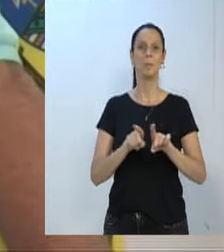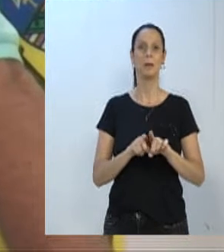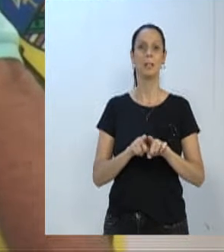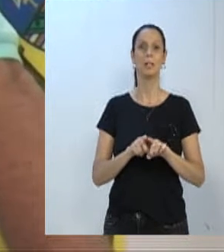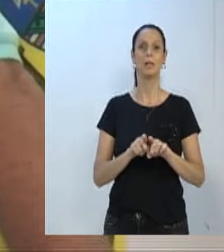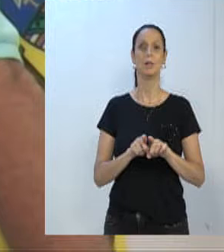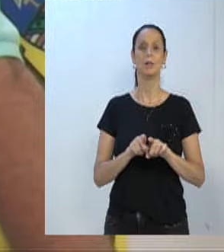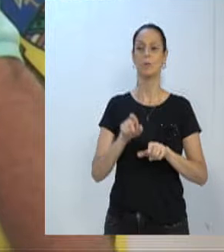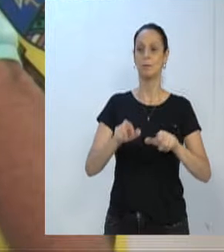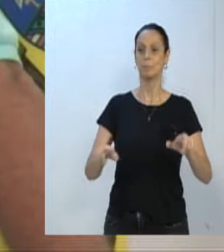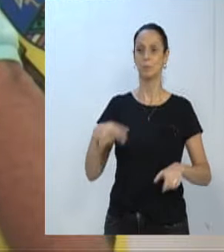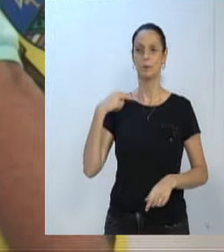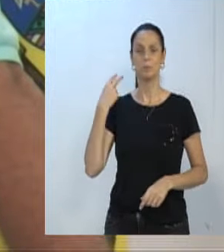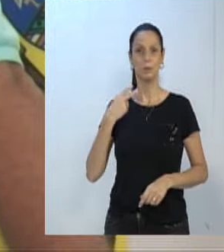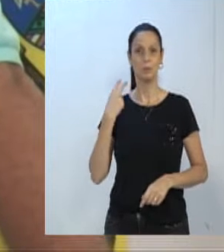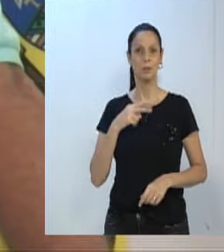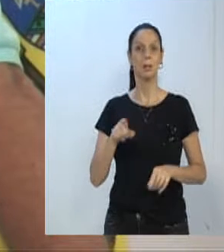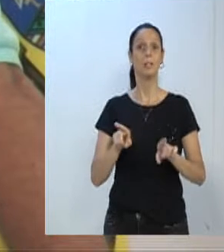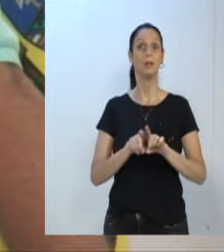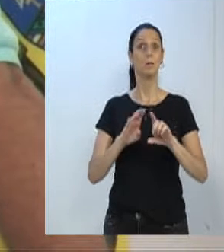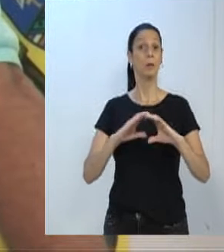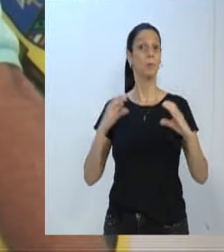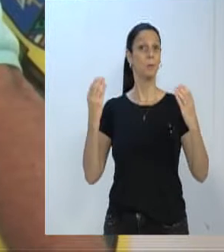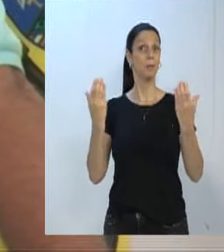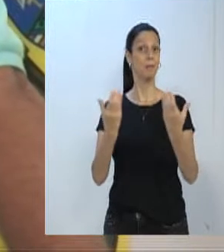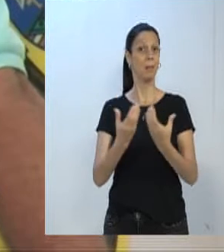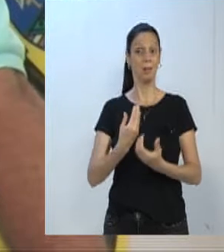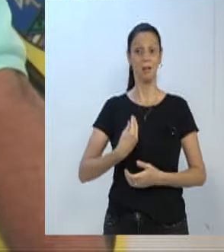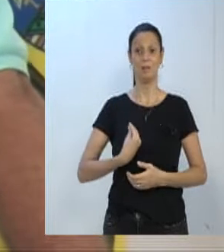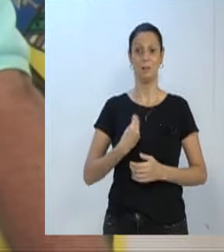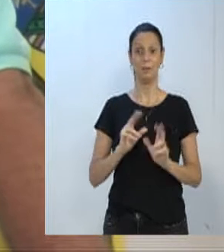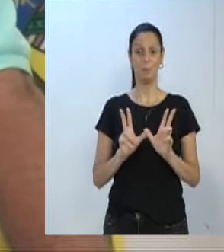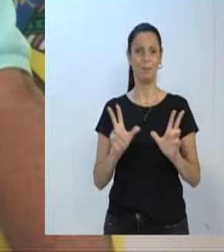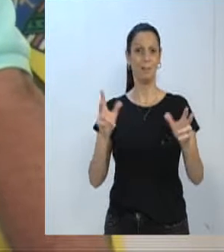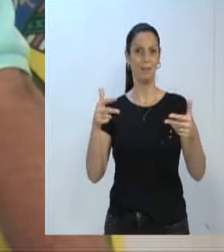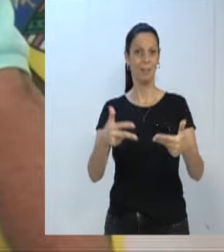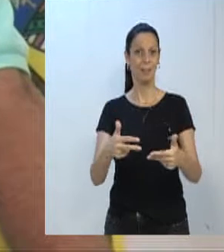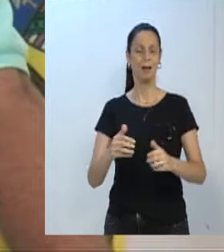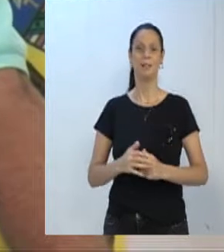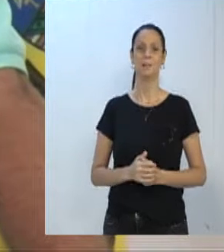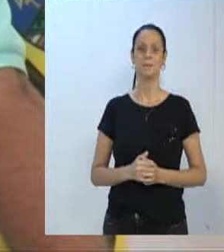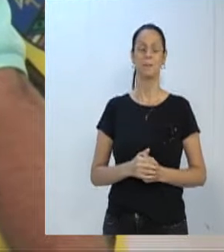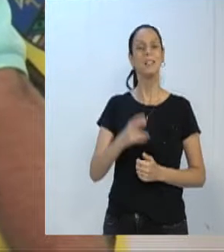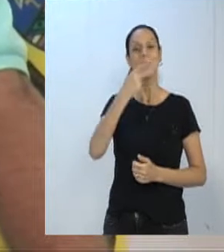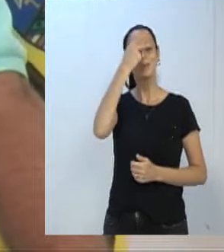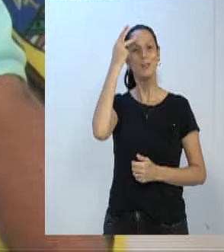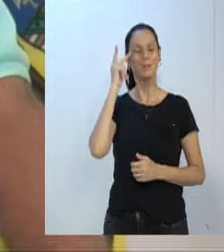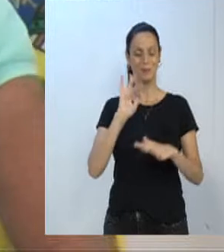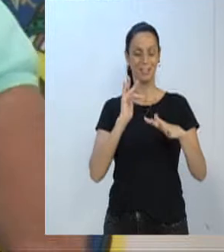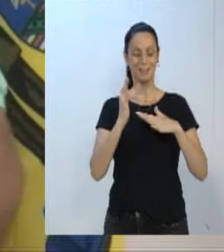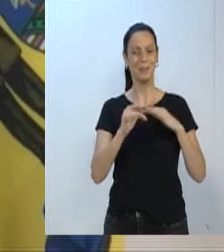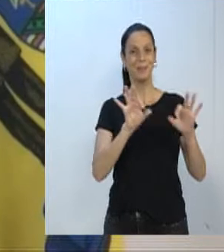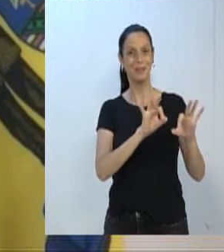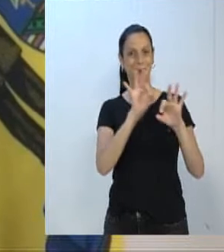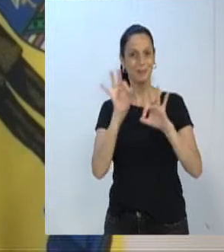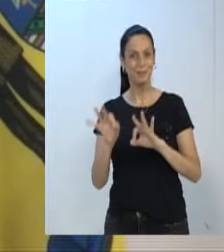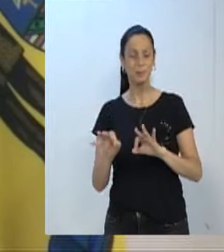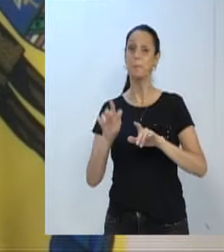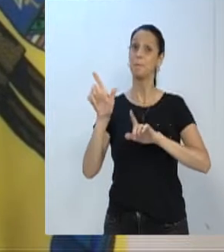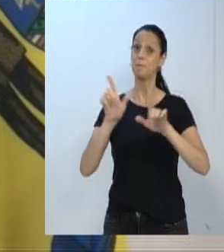aqui na bancada comentando comunidade que está plenário que nos acompanha pelas redes sociais teve